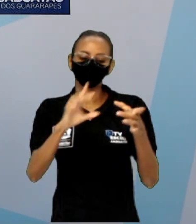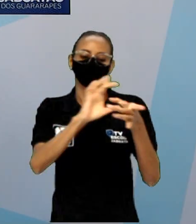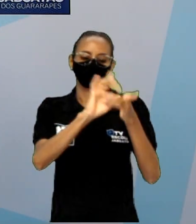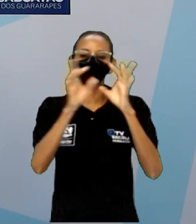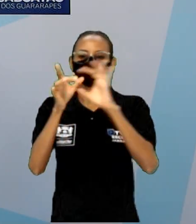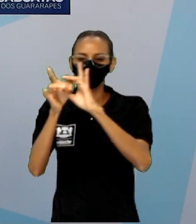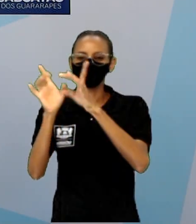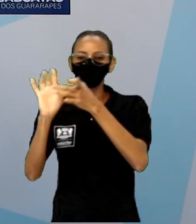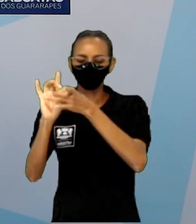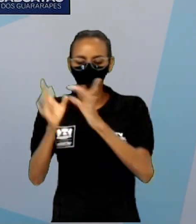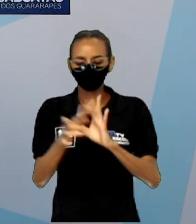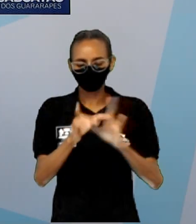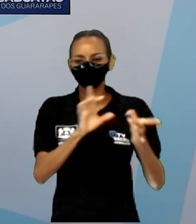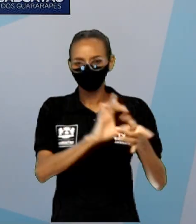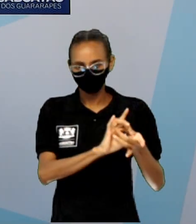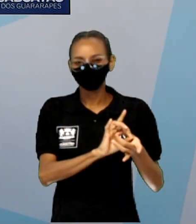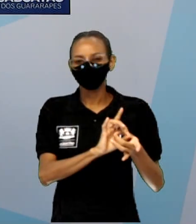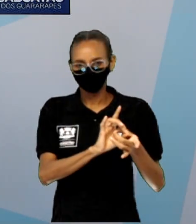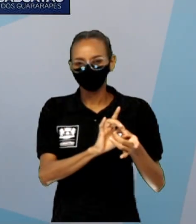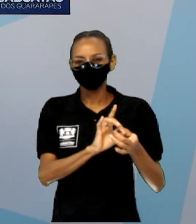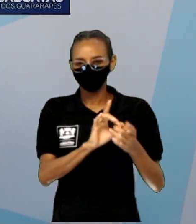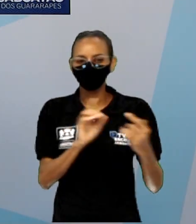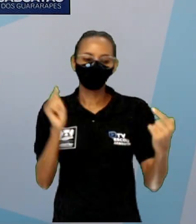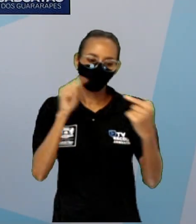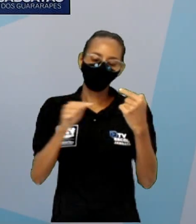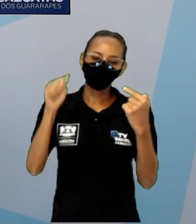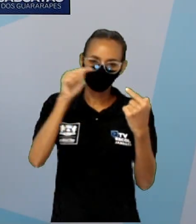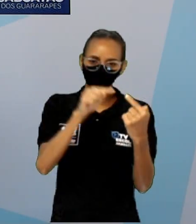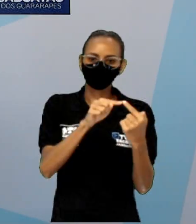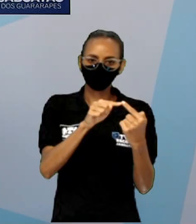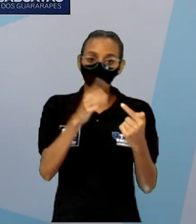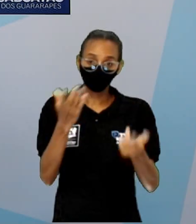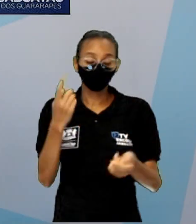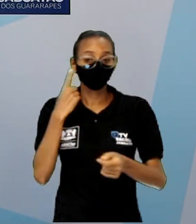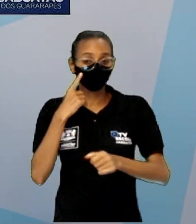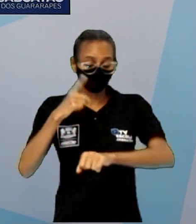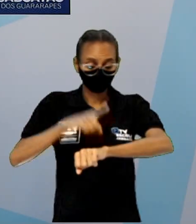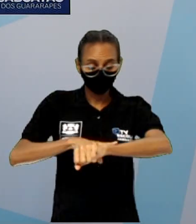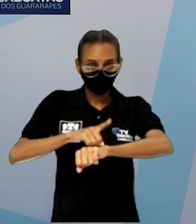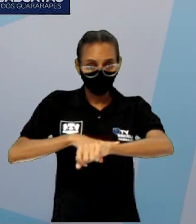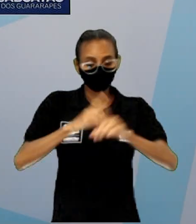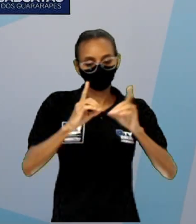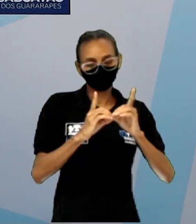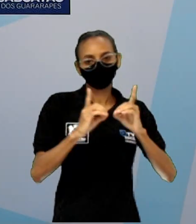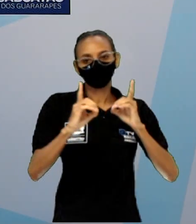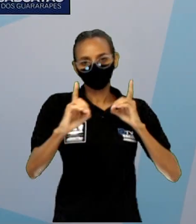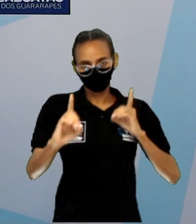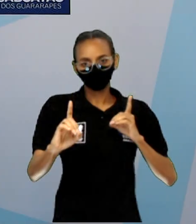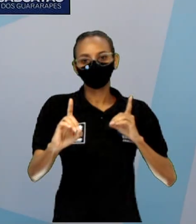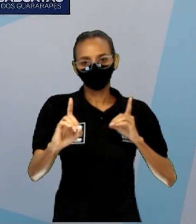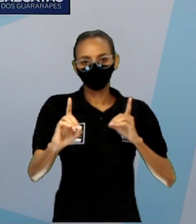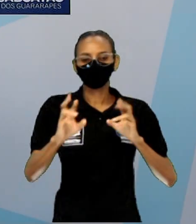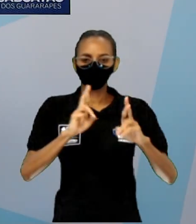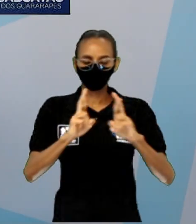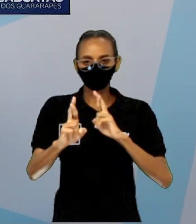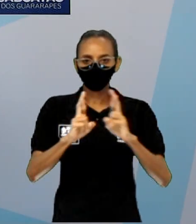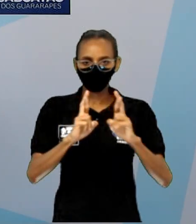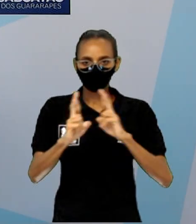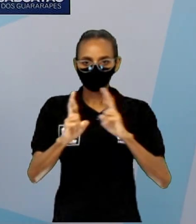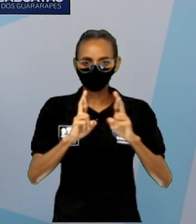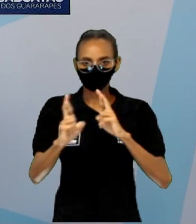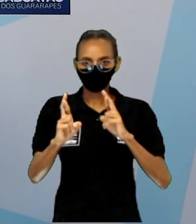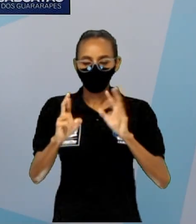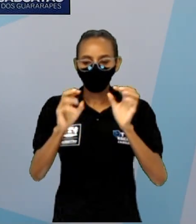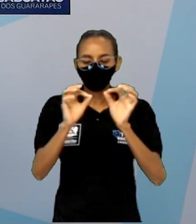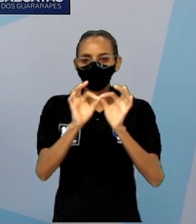Mas Thiago Braz fez isso nas Olimpíadas do Rio de Janeiro. Então a gente viu tempo, a gente viu distância. Distância na relação, né, vertical,